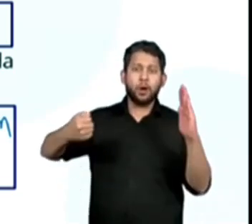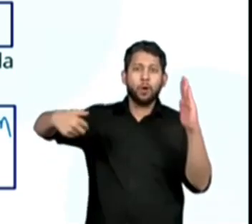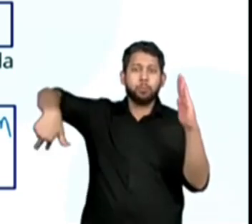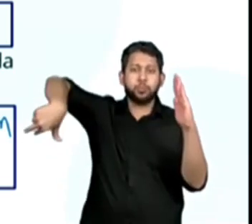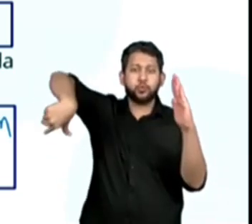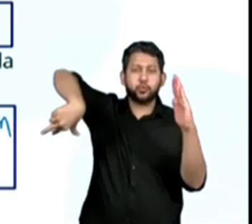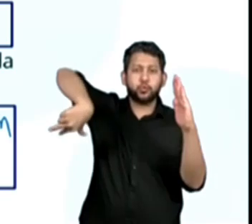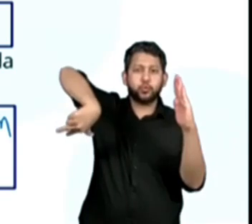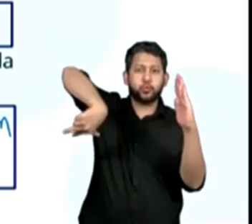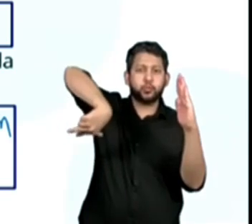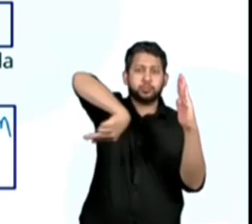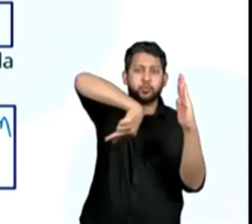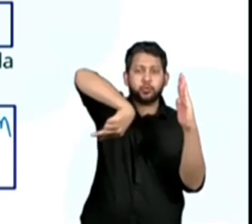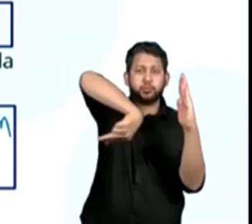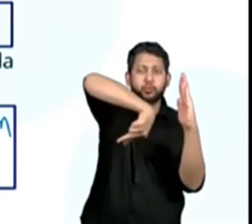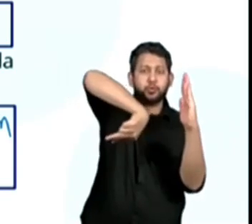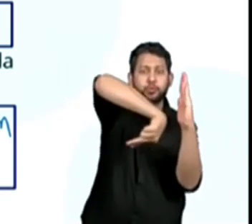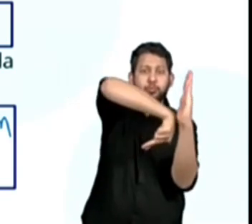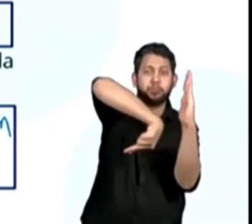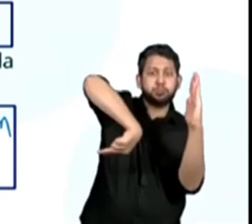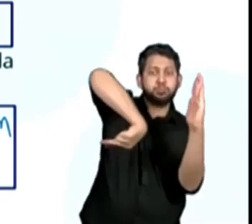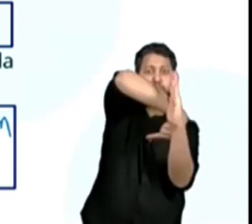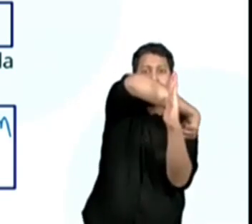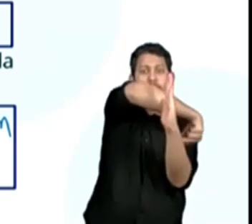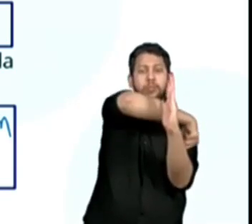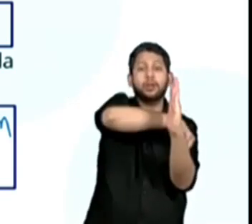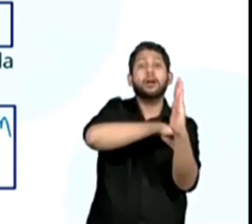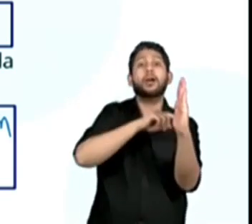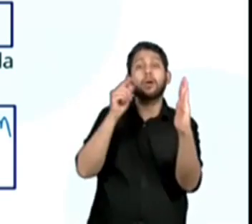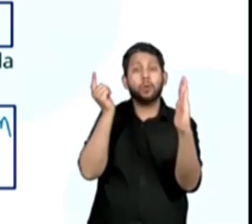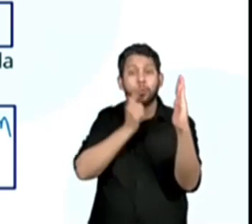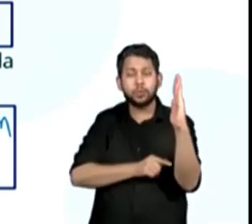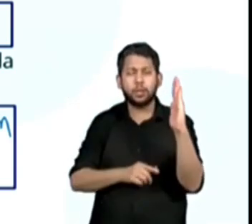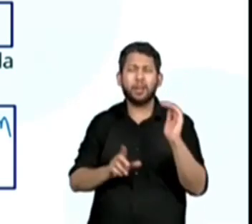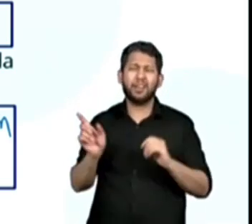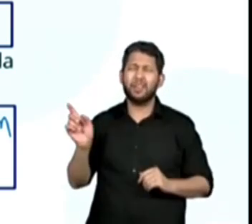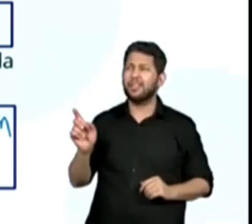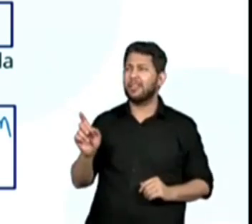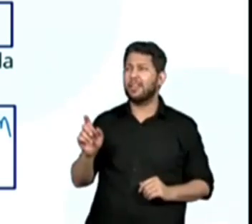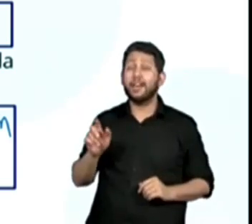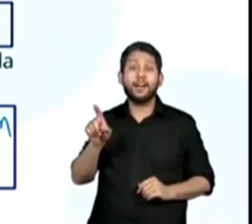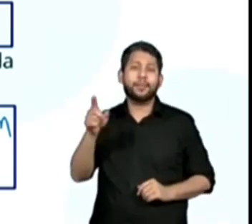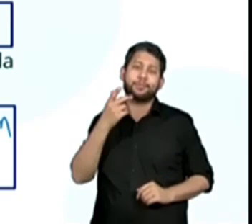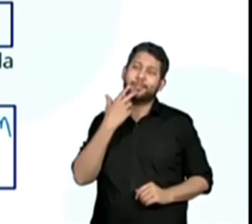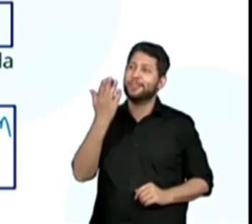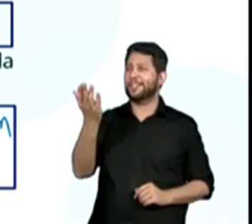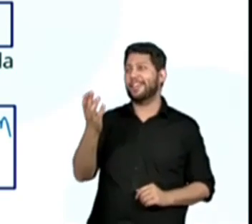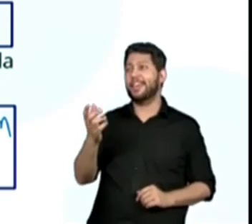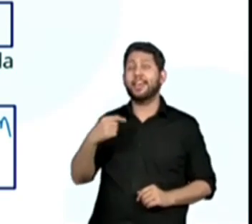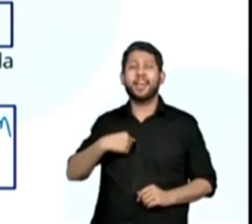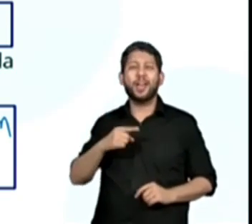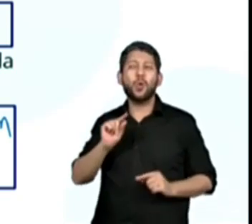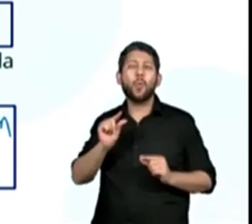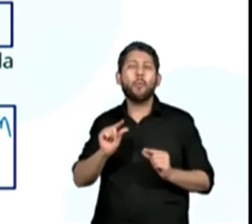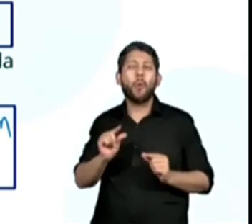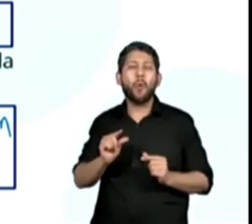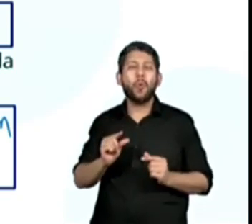O que mais que a gente pode dizer? Ah, é meio desajeitado. Por que desajeitado?